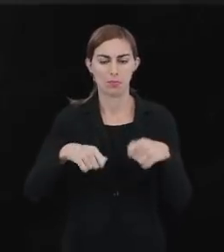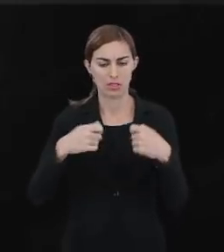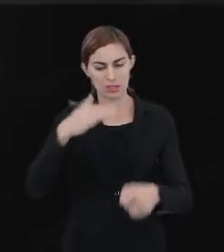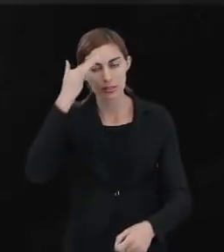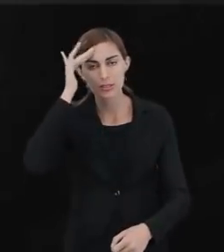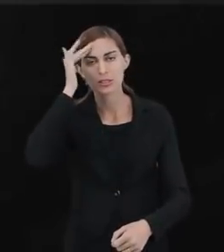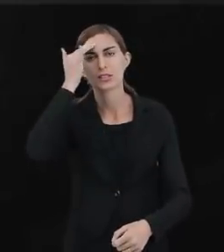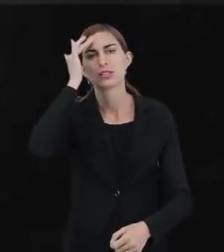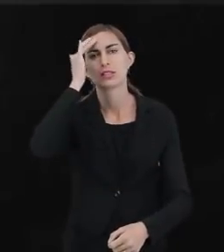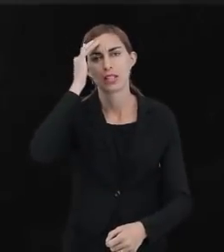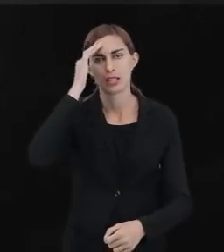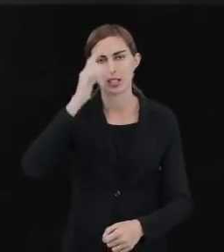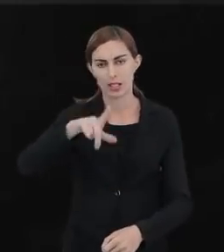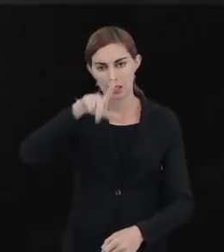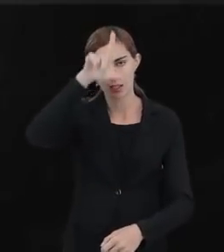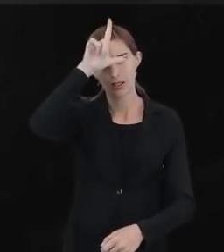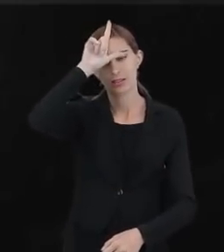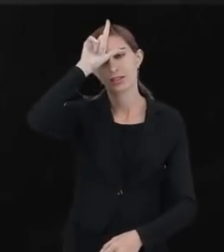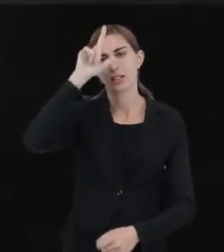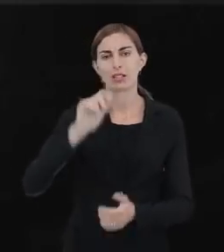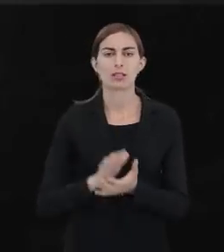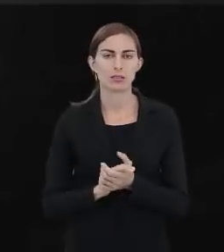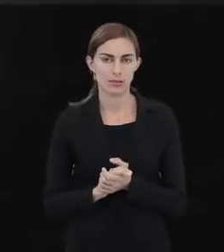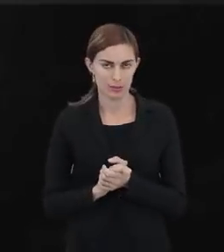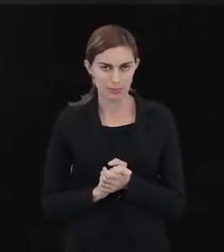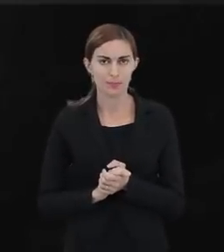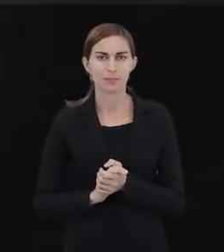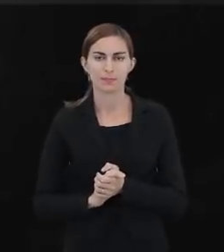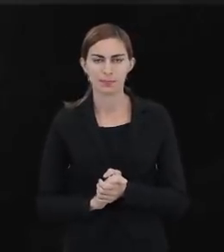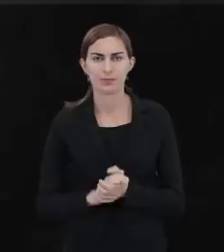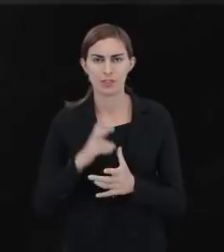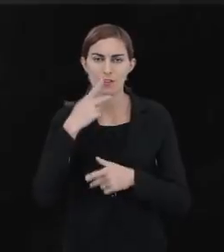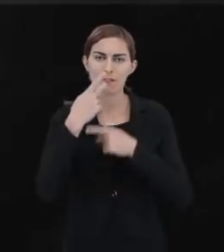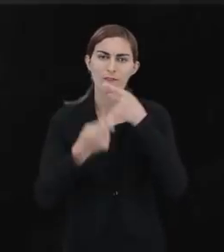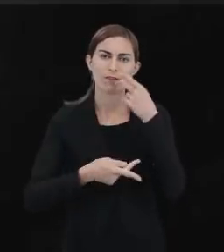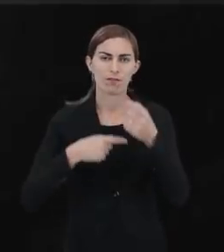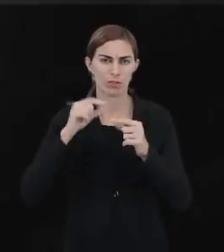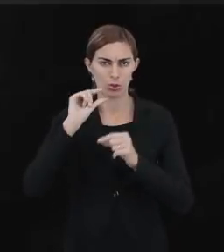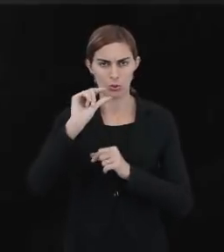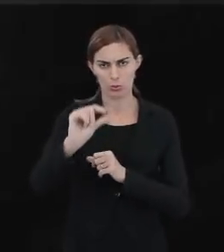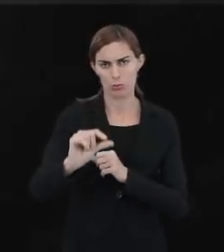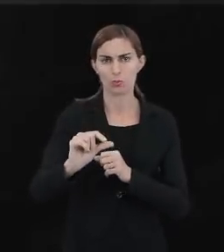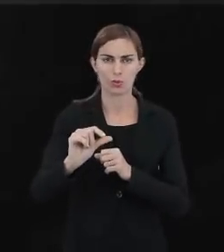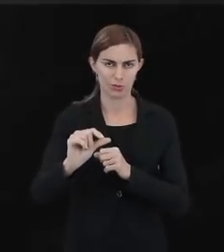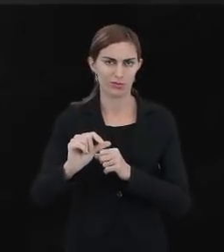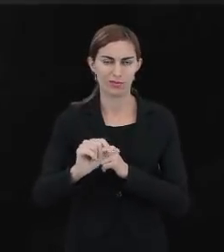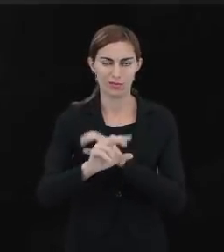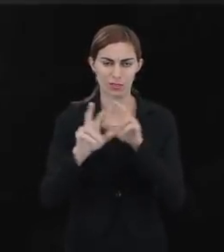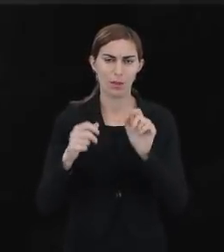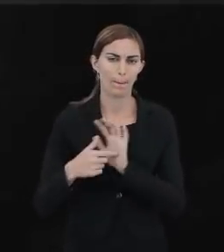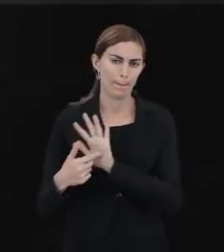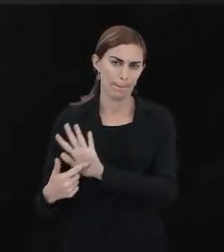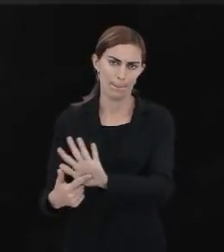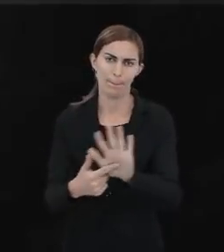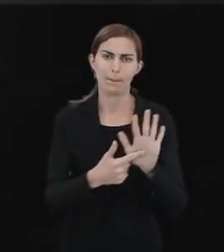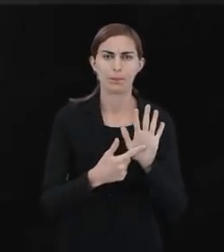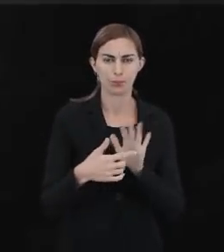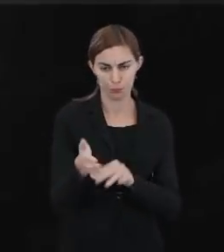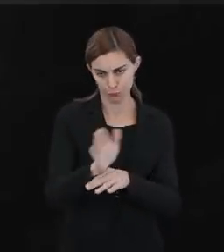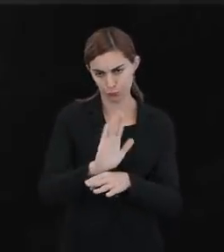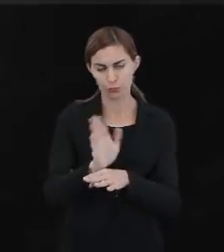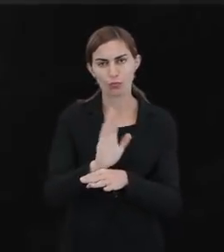precisa entender de liderança ela é falar um pouco sobre isso nós vamos trazer um